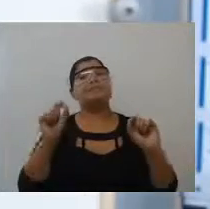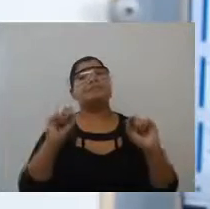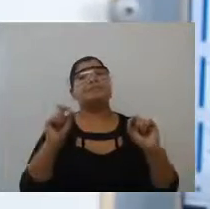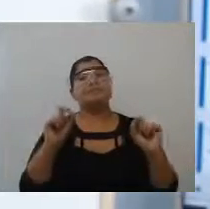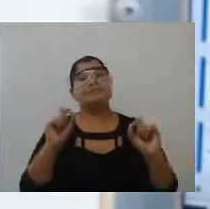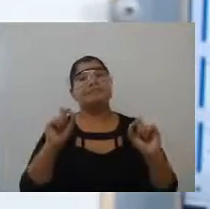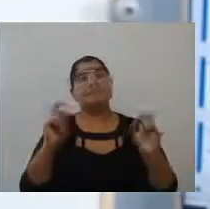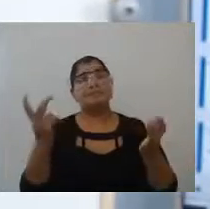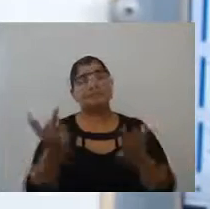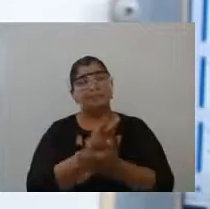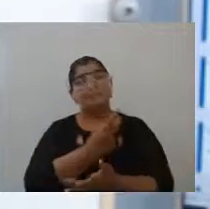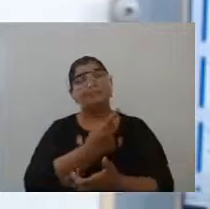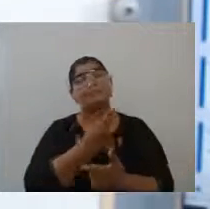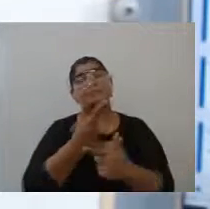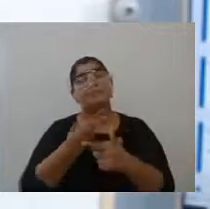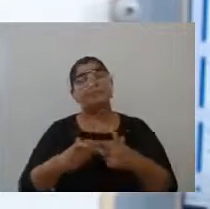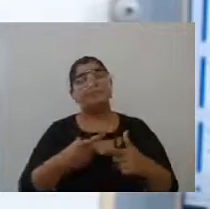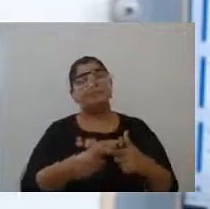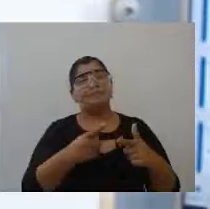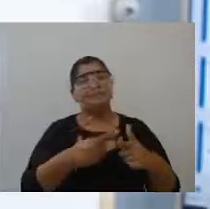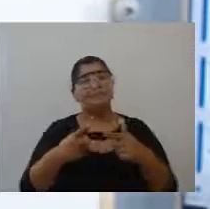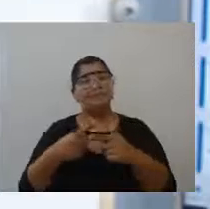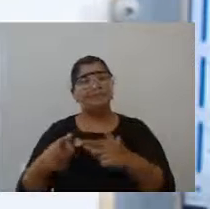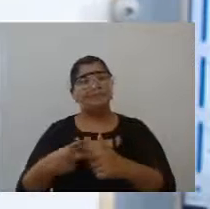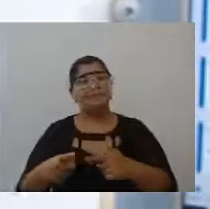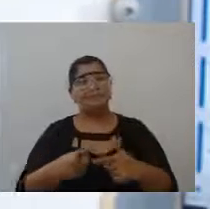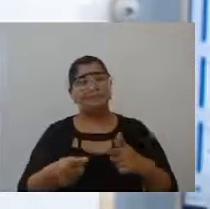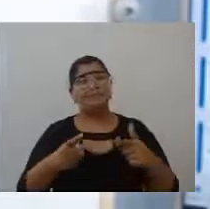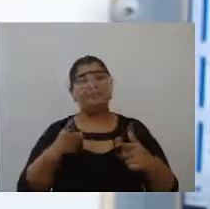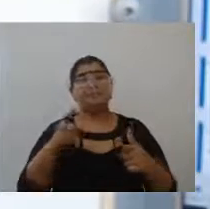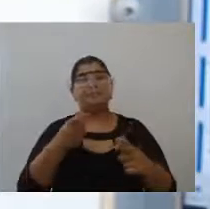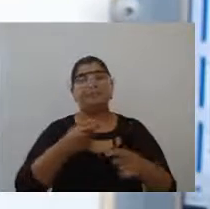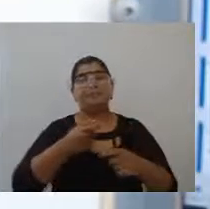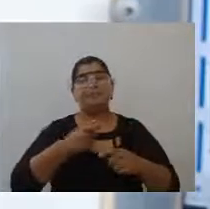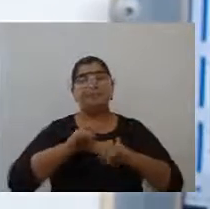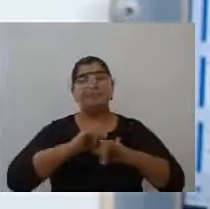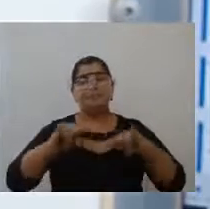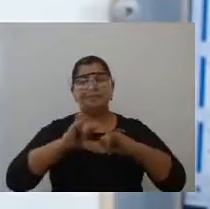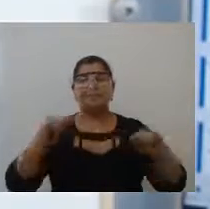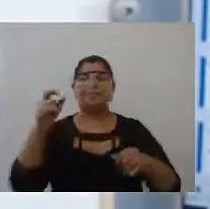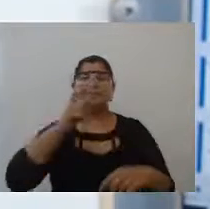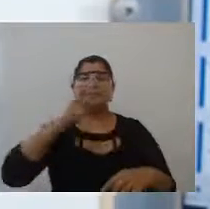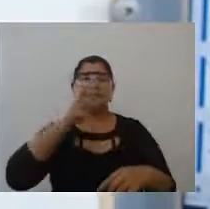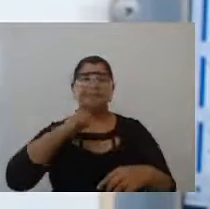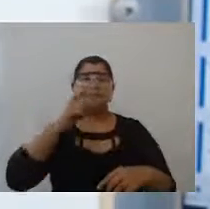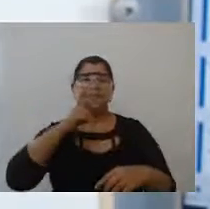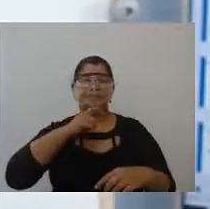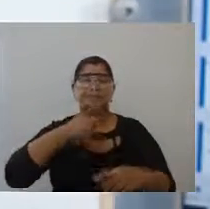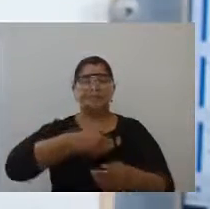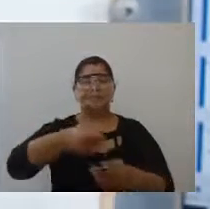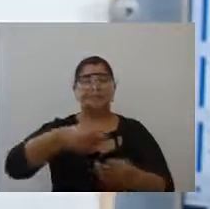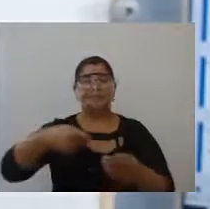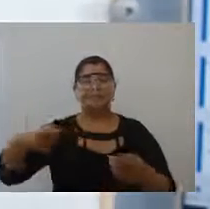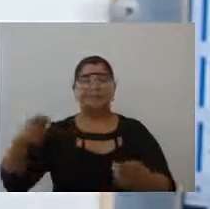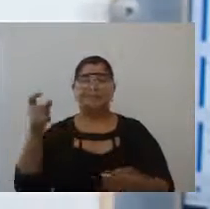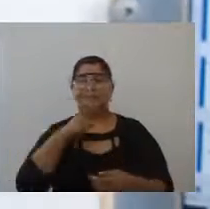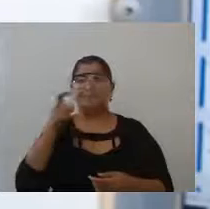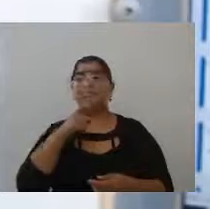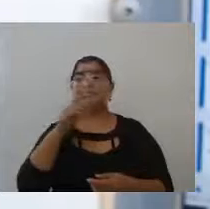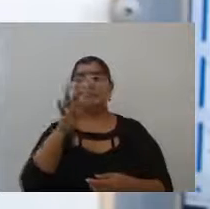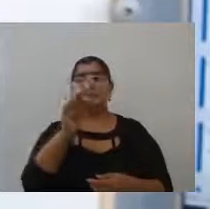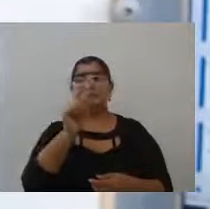Com certeza você está pensando aí, que é a questão das fake news. Então vamos ter muito cuidado com o uso